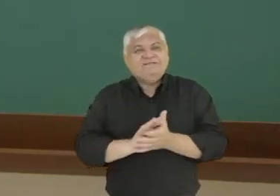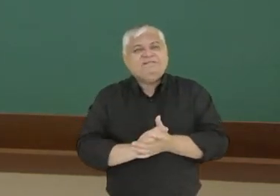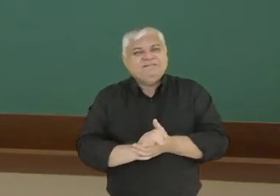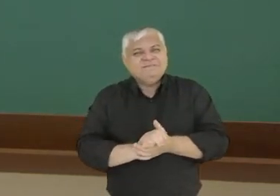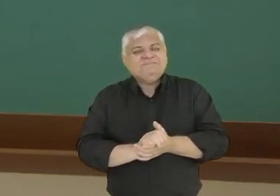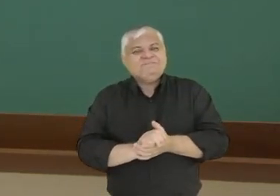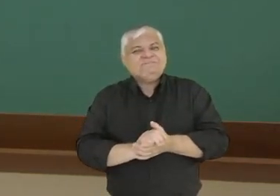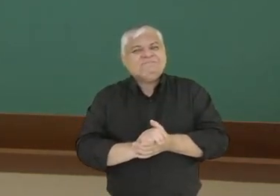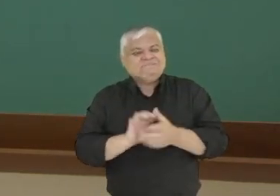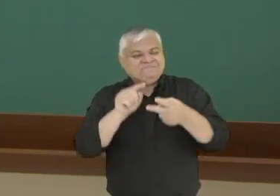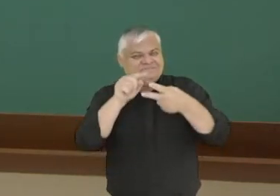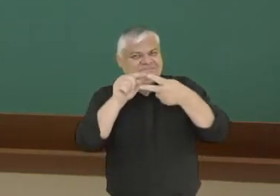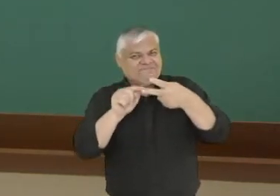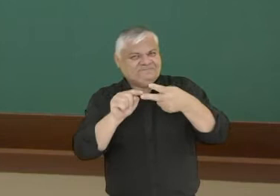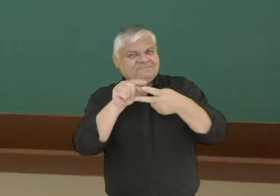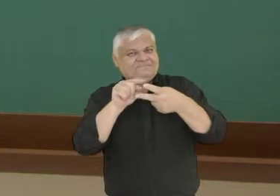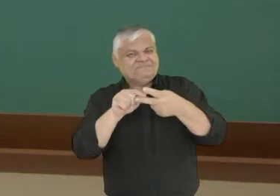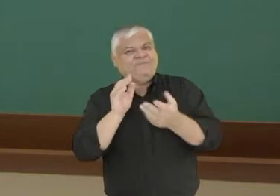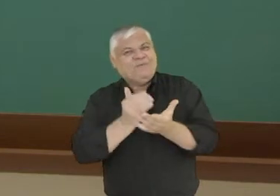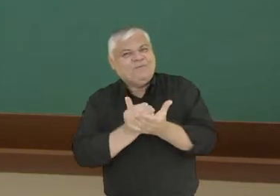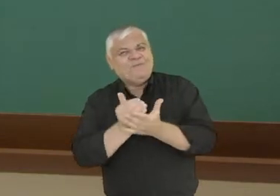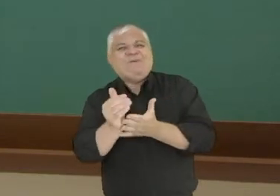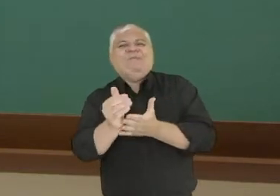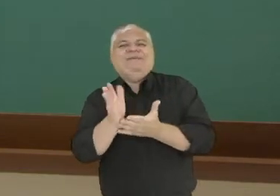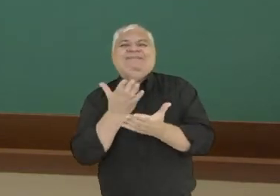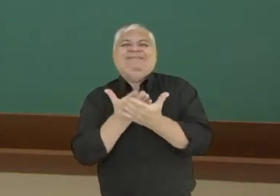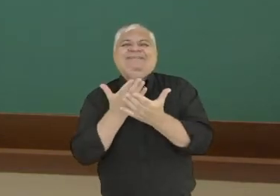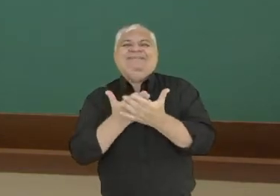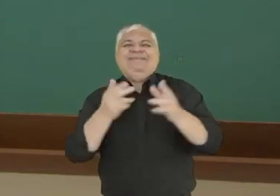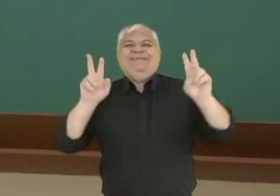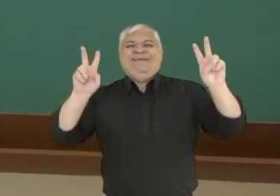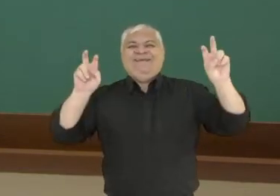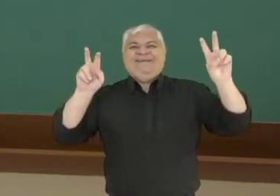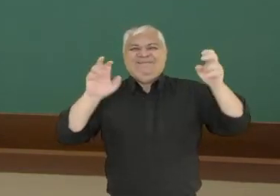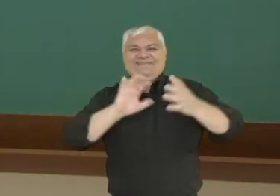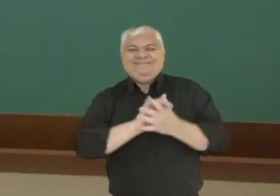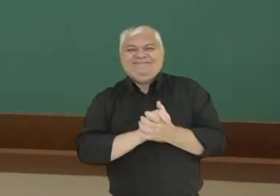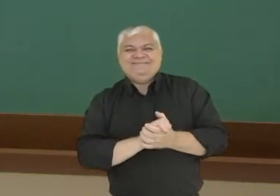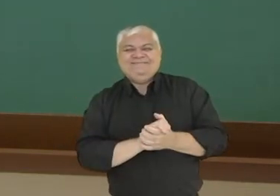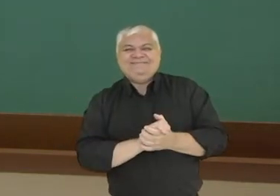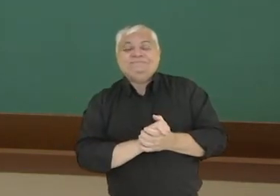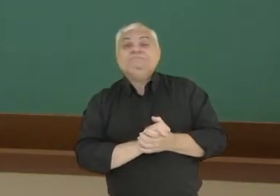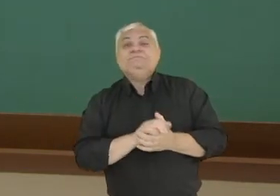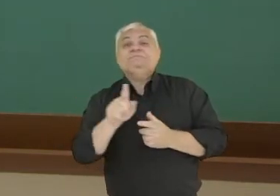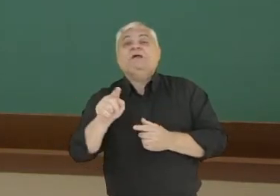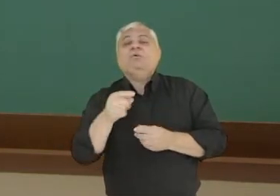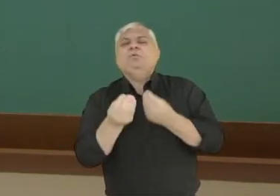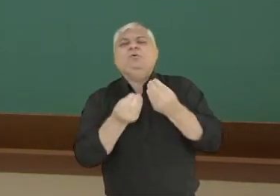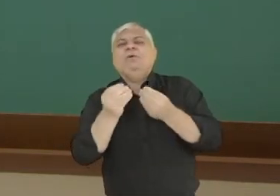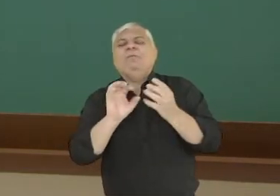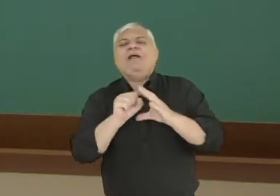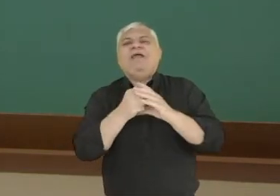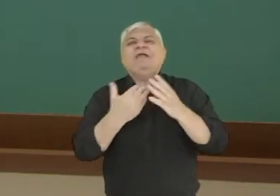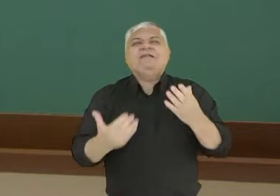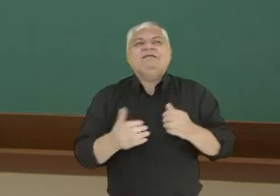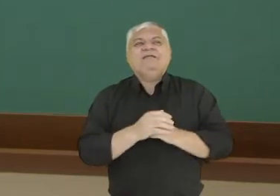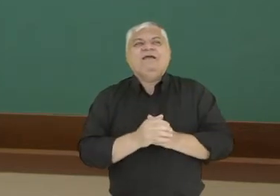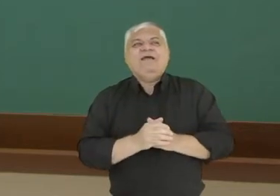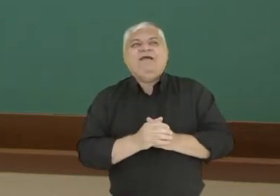perguntando isso nós iniciamos a reflexão do nosso tema de hoje né para entender essas características